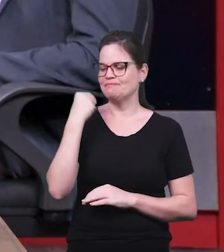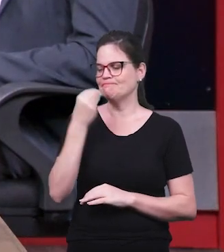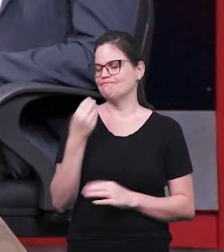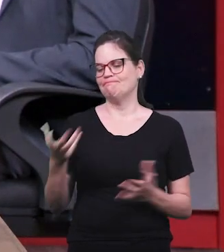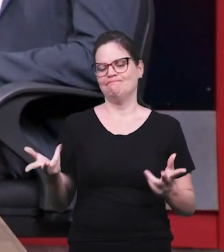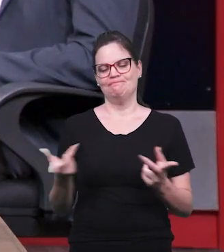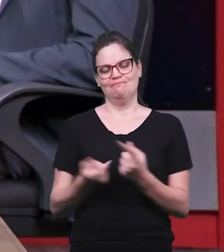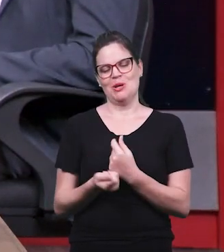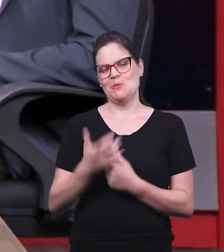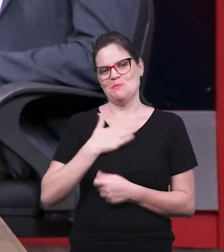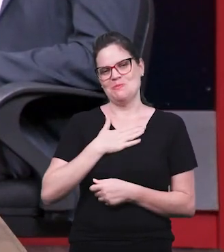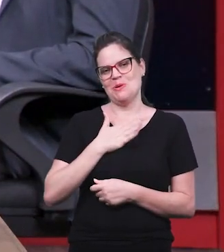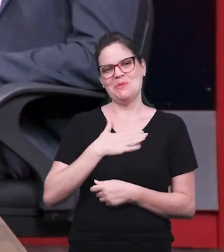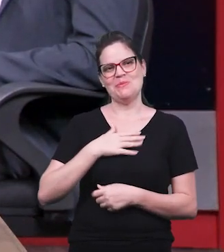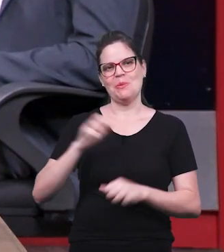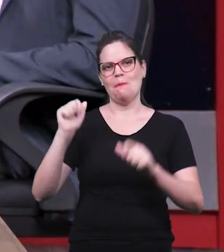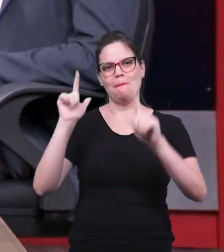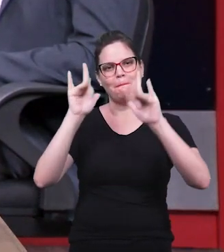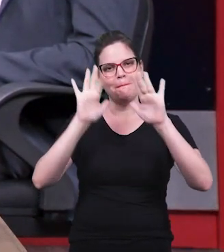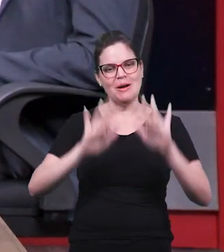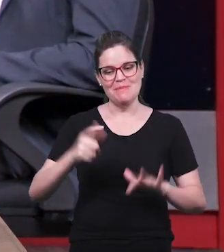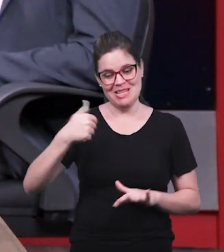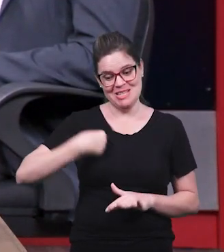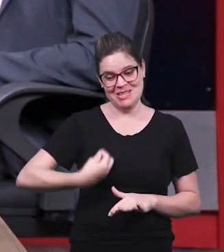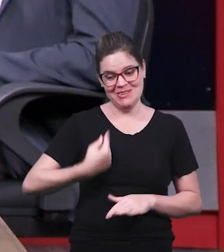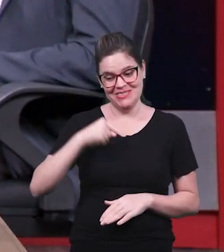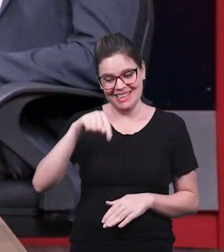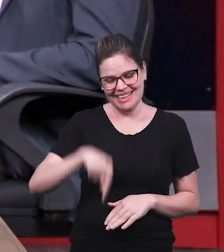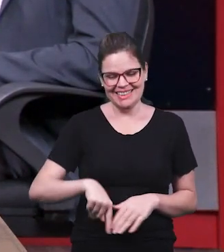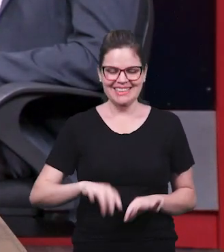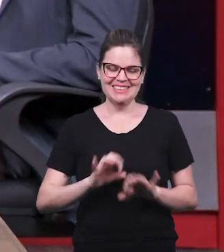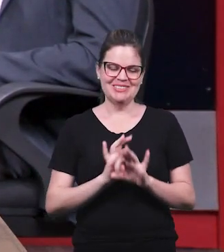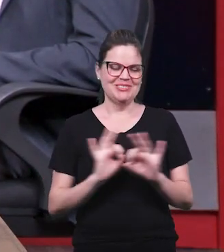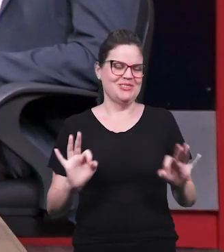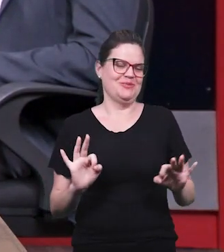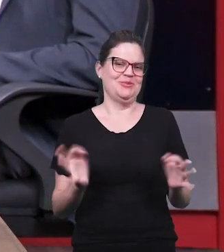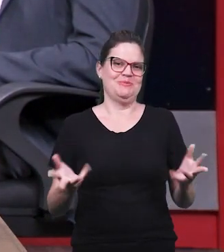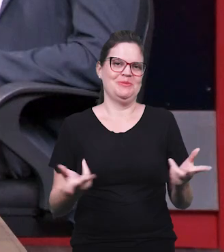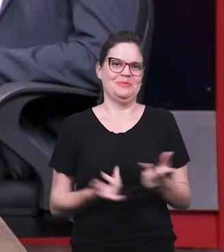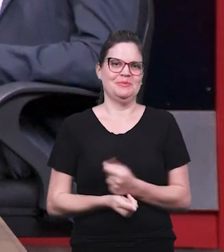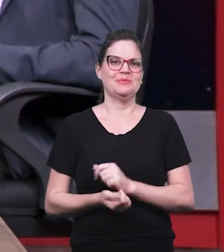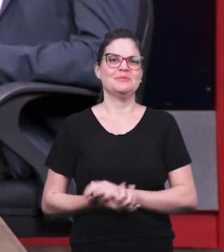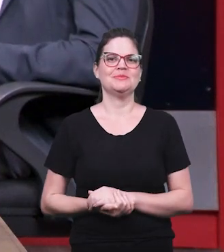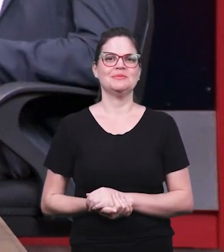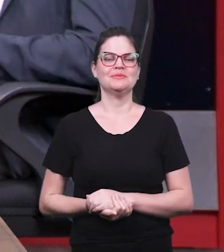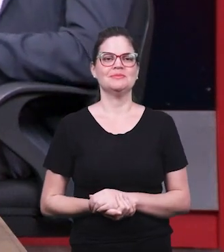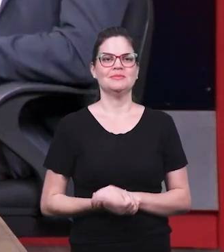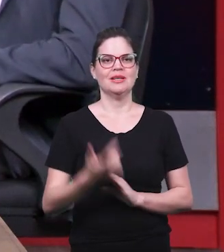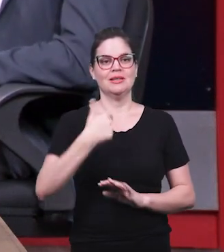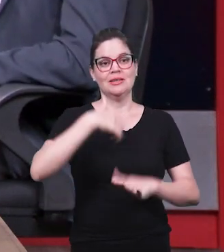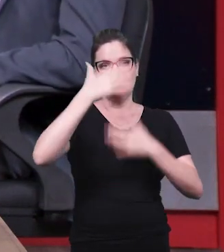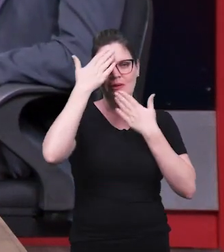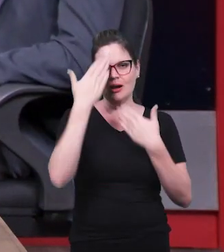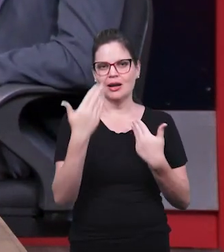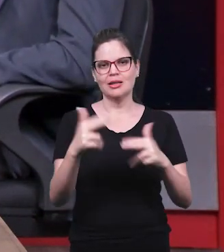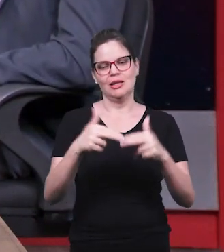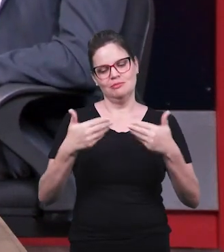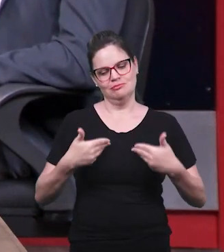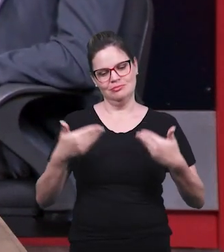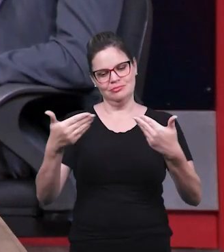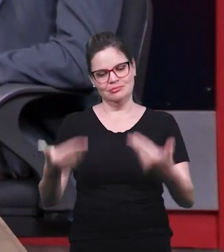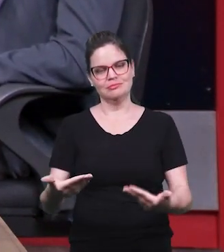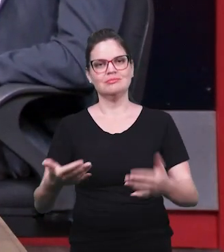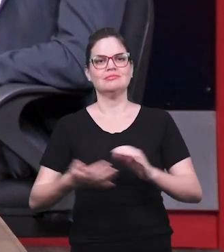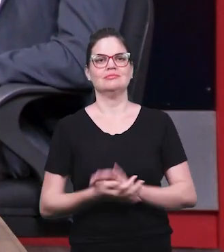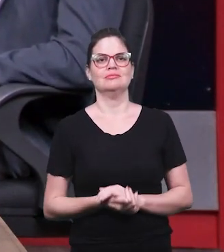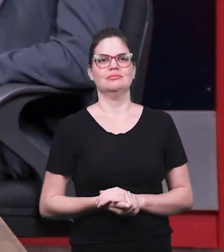né? Uma bênção de Deus poder estar aqui, né? É, e agradeço muito pelo convite,